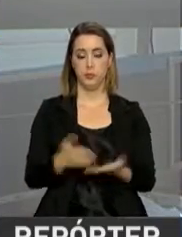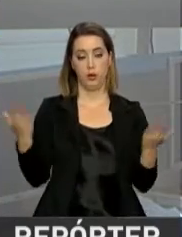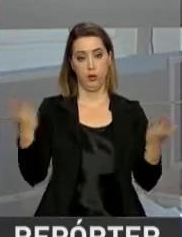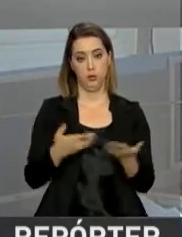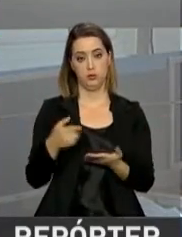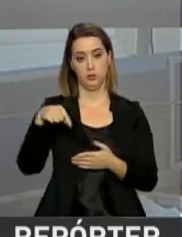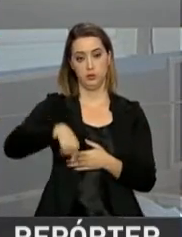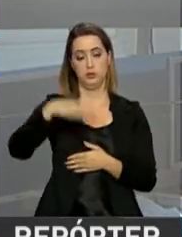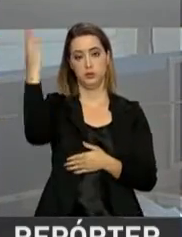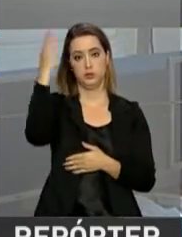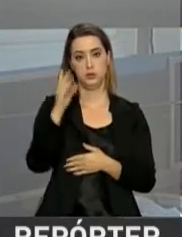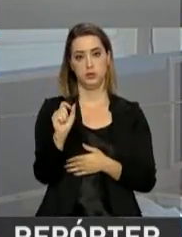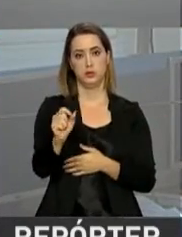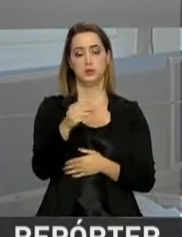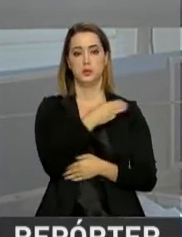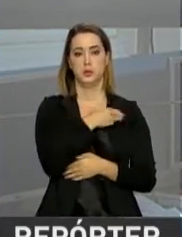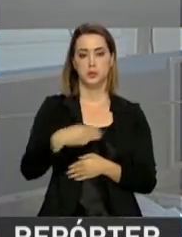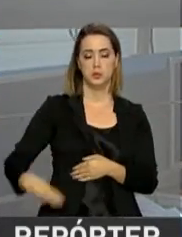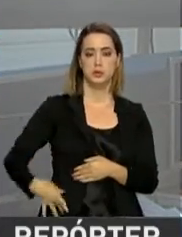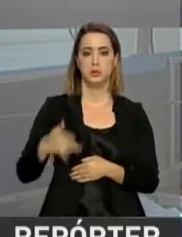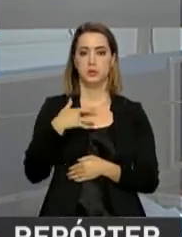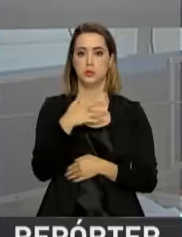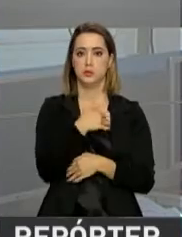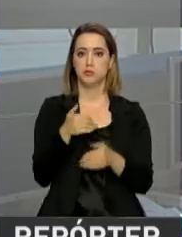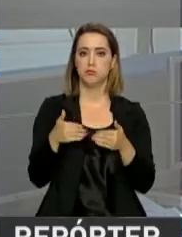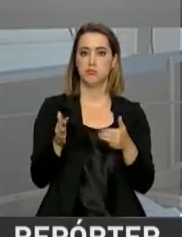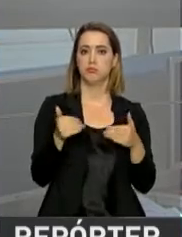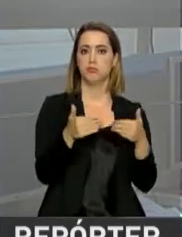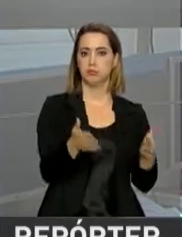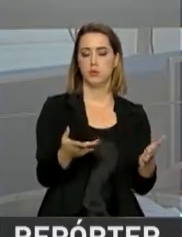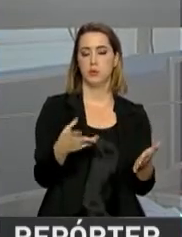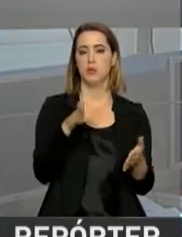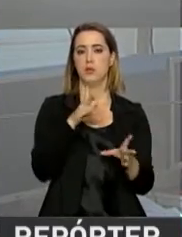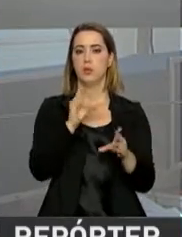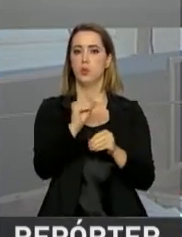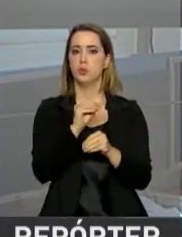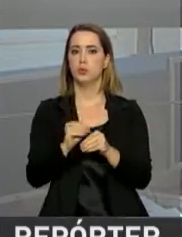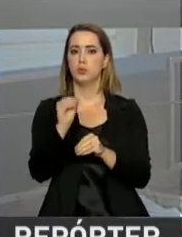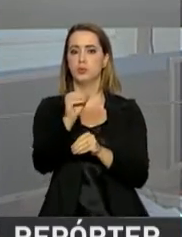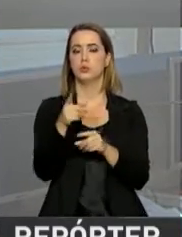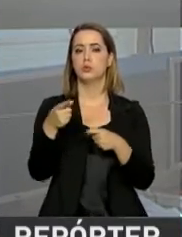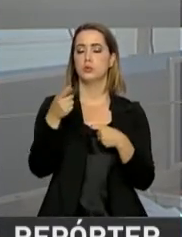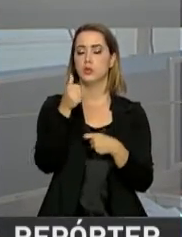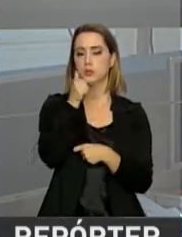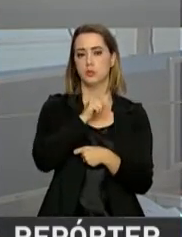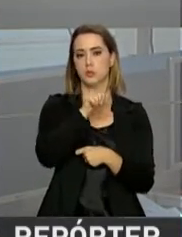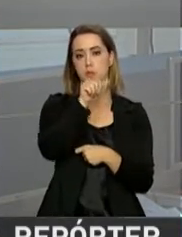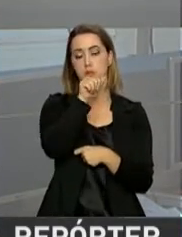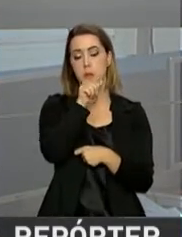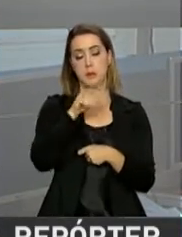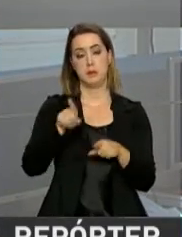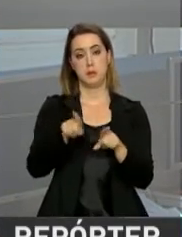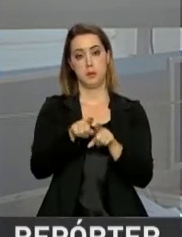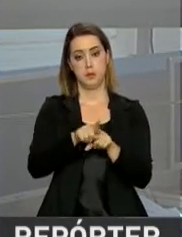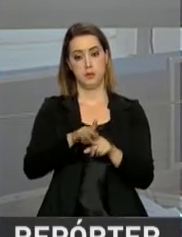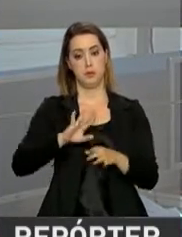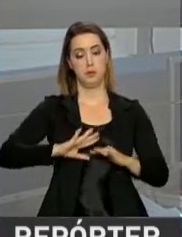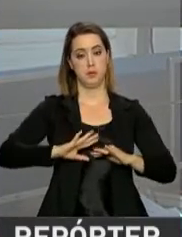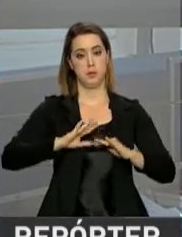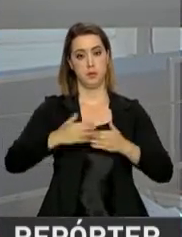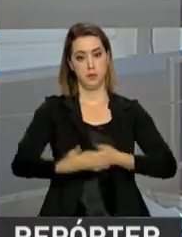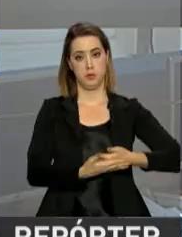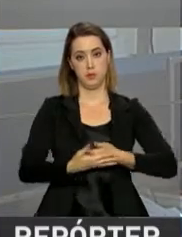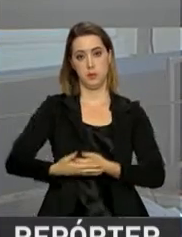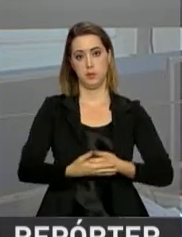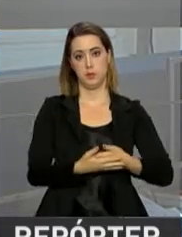Brasil, o Ministério da Saúde vai ampliar o acesso a diagnósticos e cuidados das gestantes e bebês. Agora, as crianças das mães que